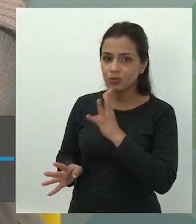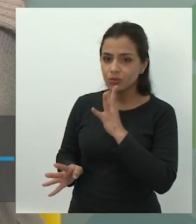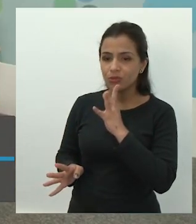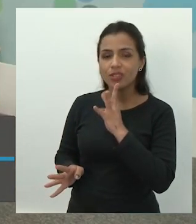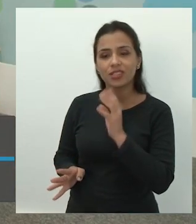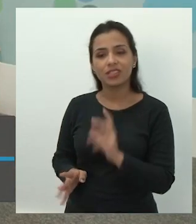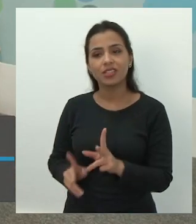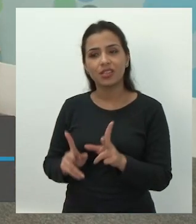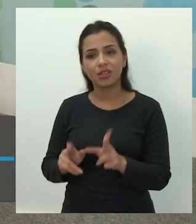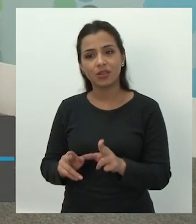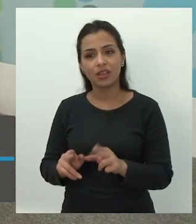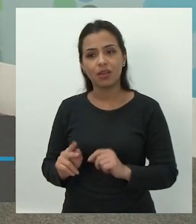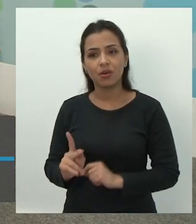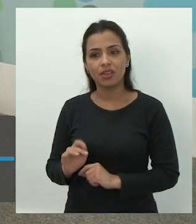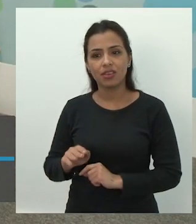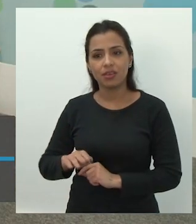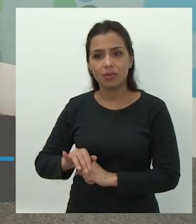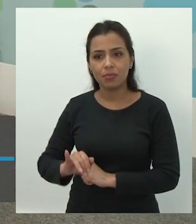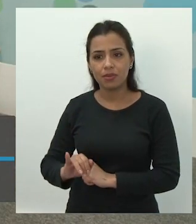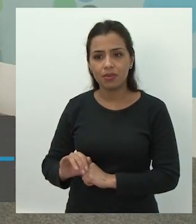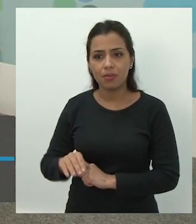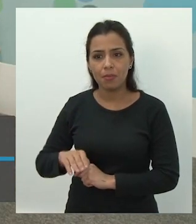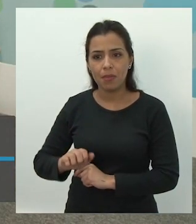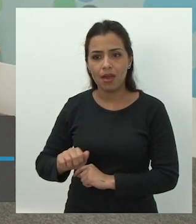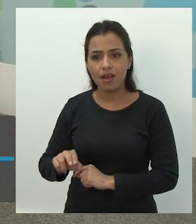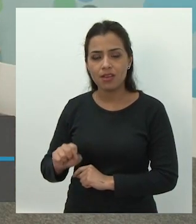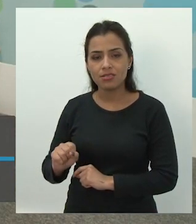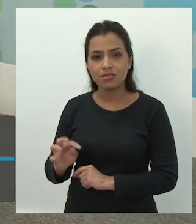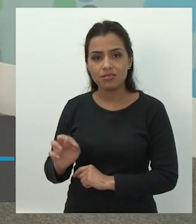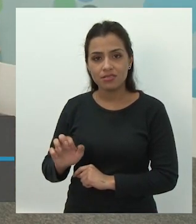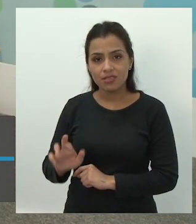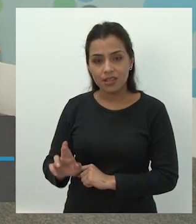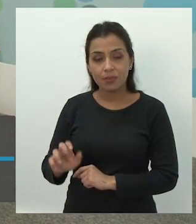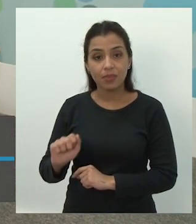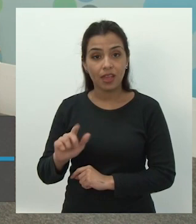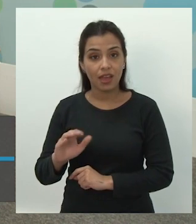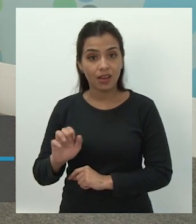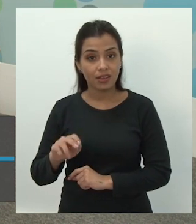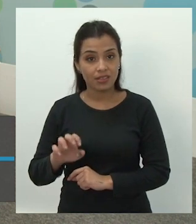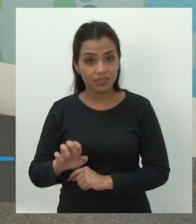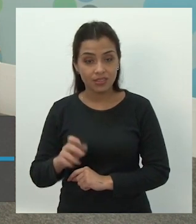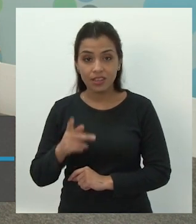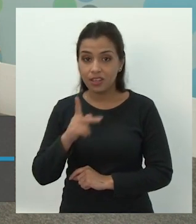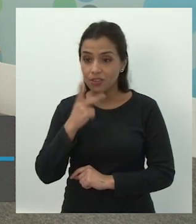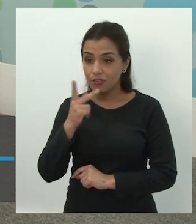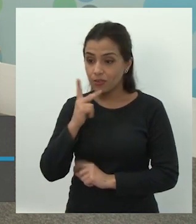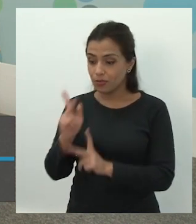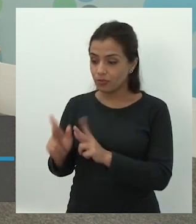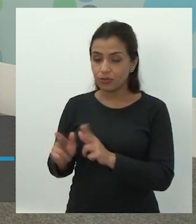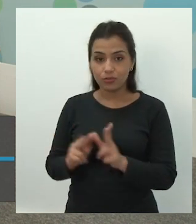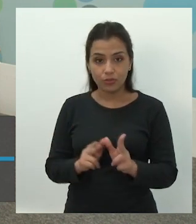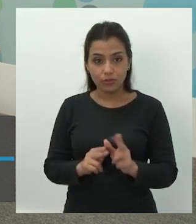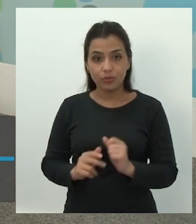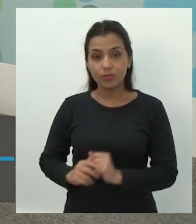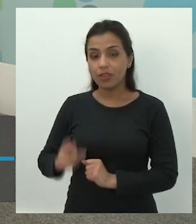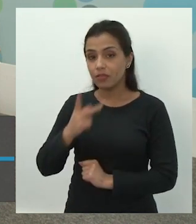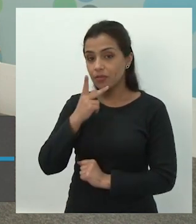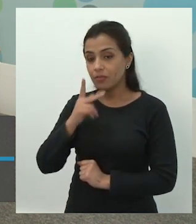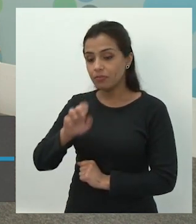que é o KineMaster, Alice, várias imagens, o Murilo Photoshop, o David, Editor